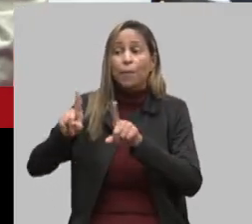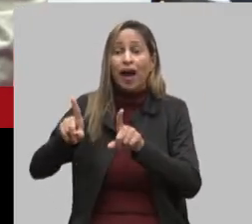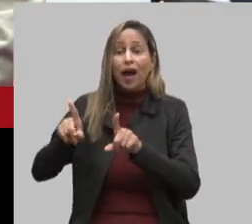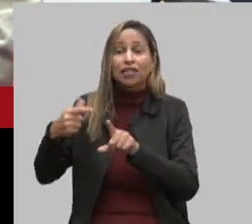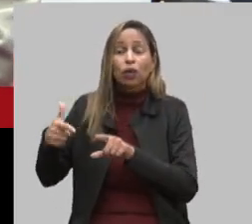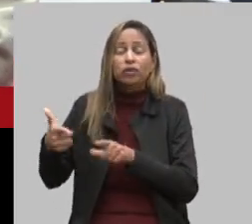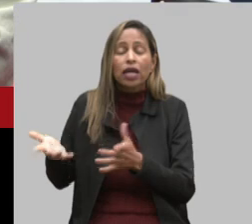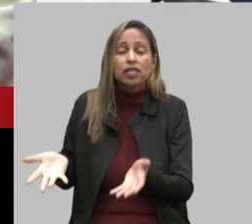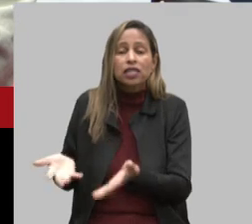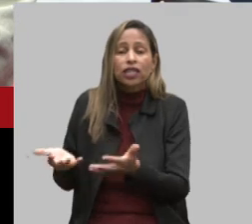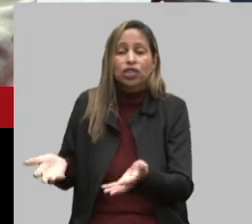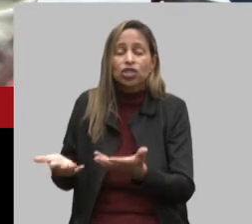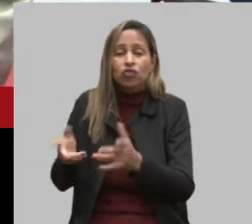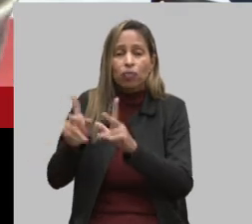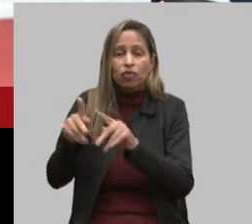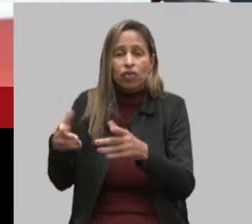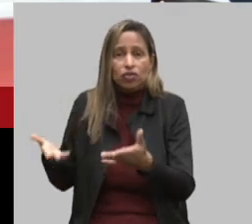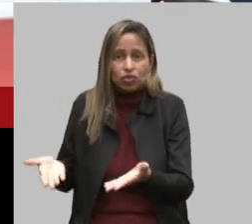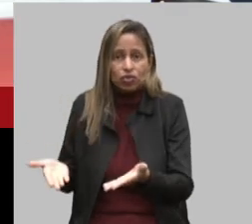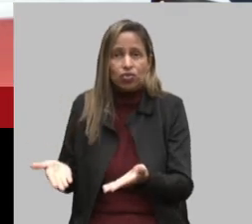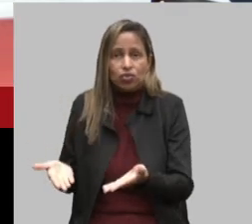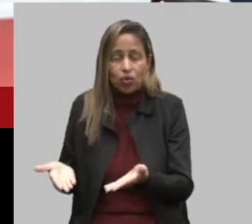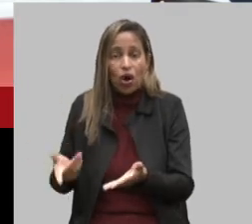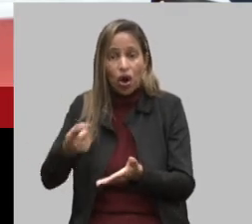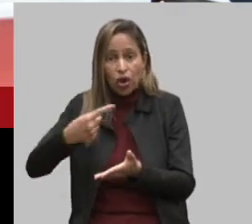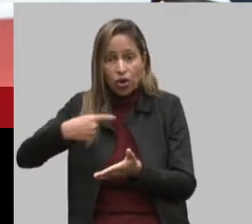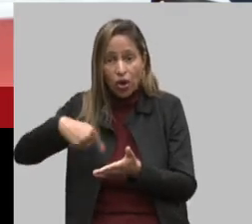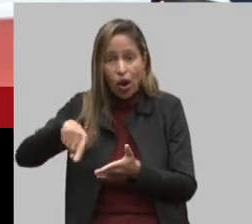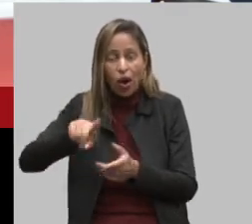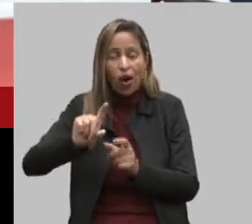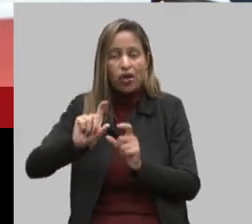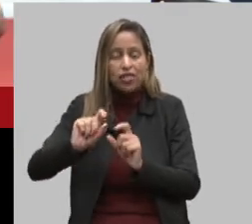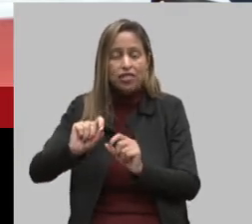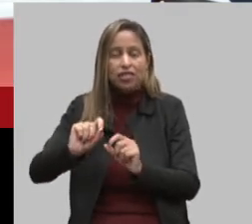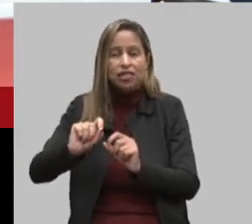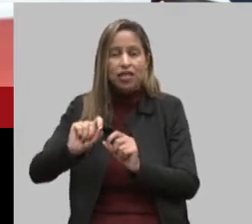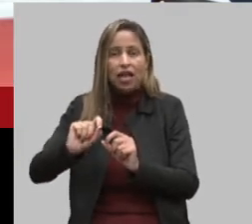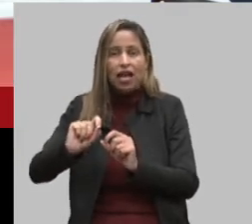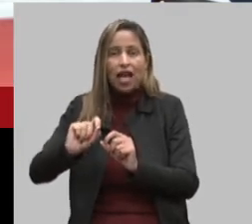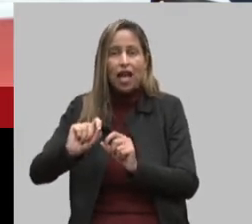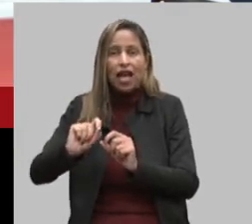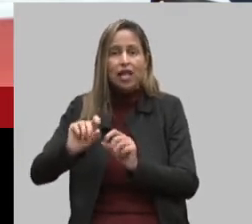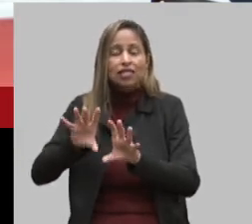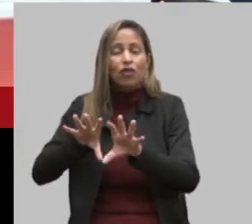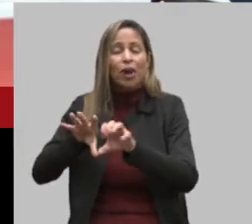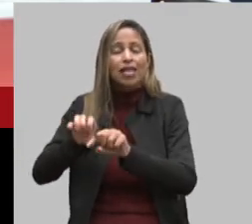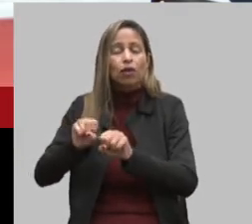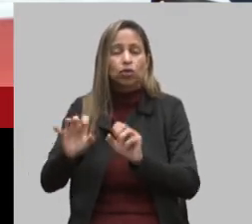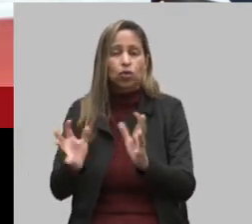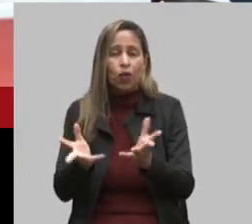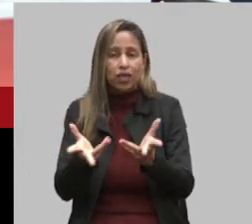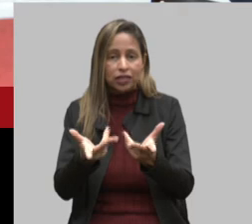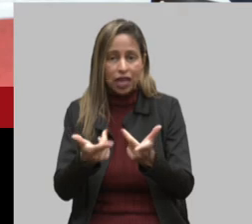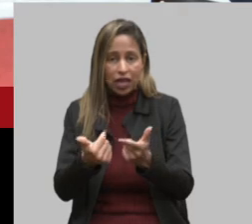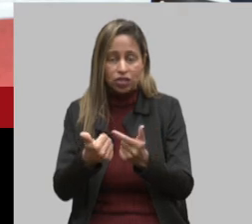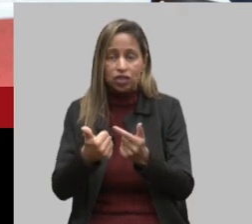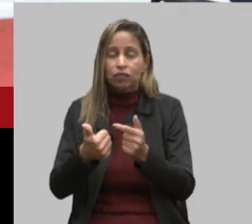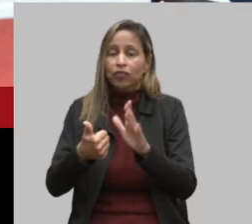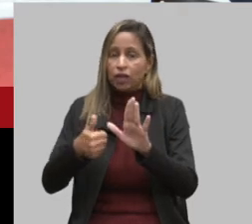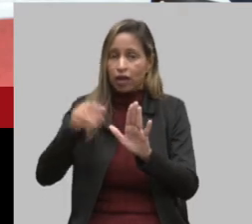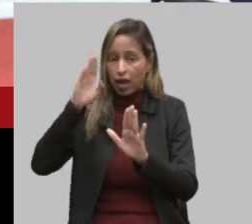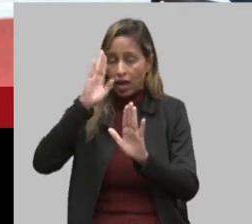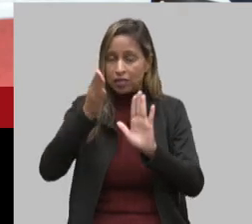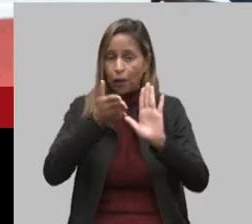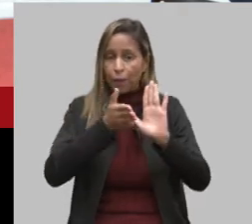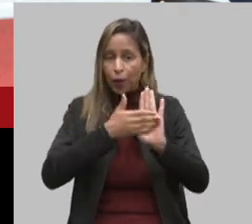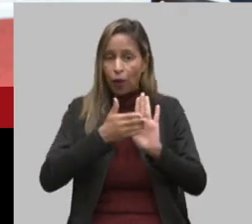incentivo para que tudo e para que a gente esteja eh essa Educação de qualidade Então a gente tem que priorizar essa a proposta de